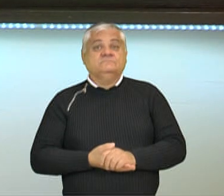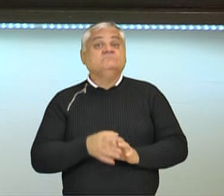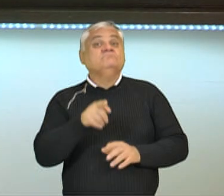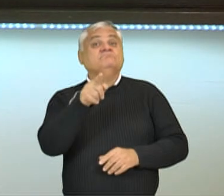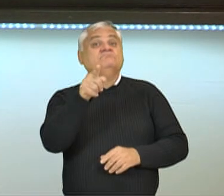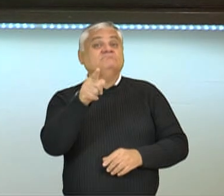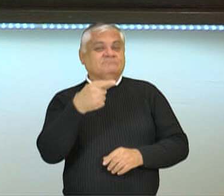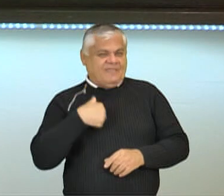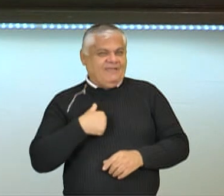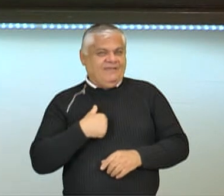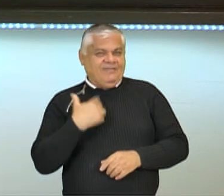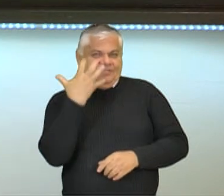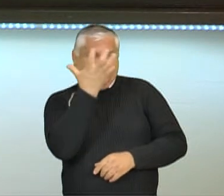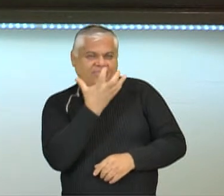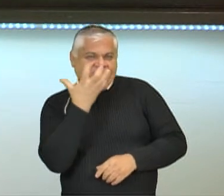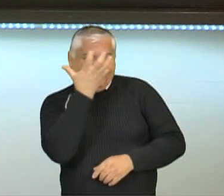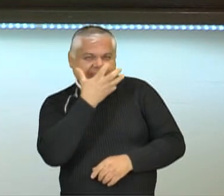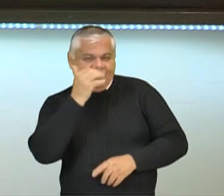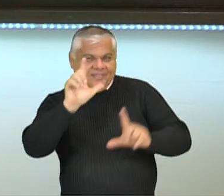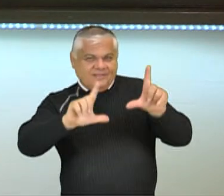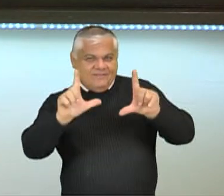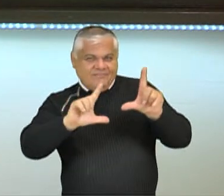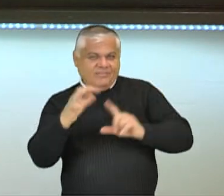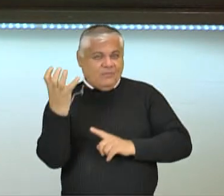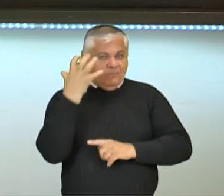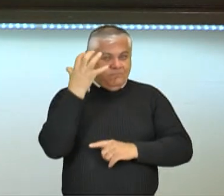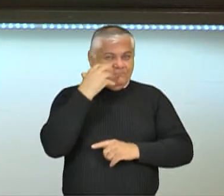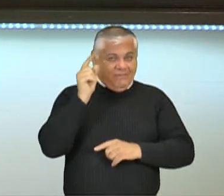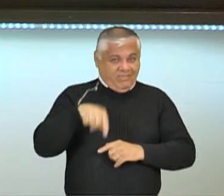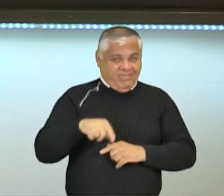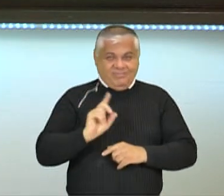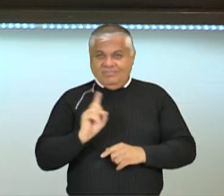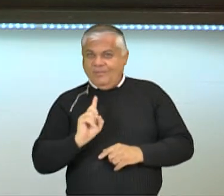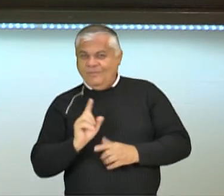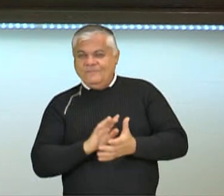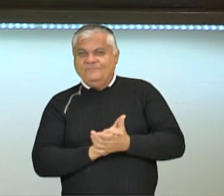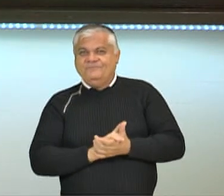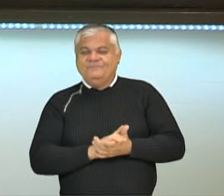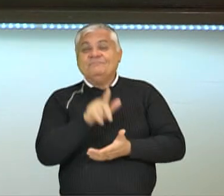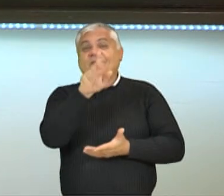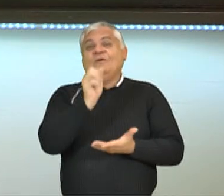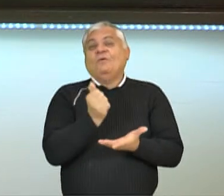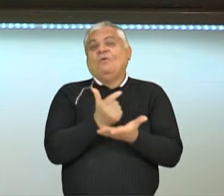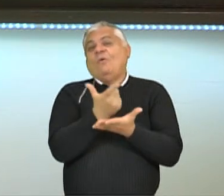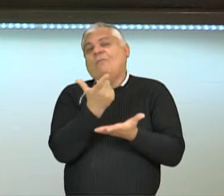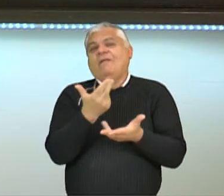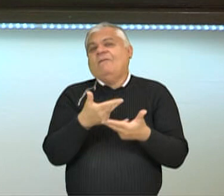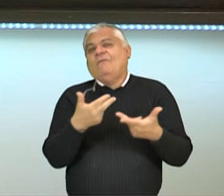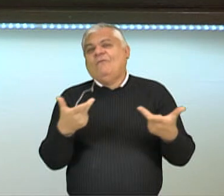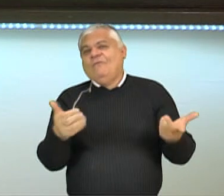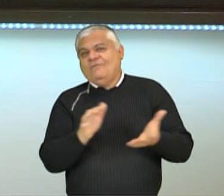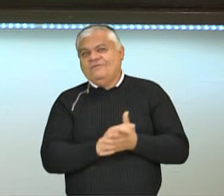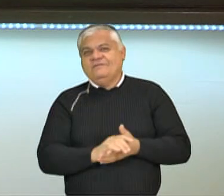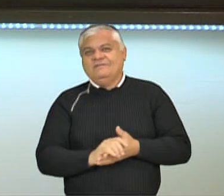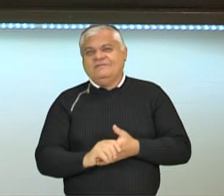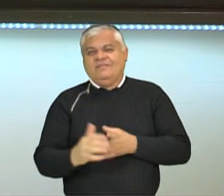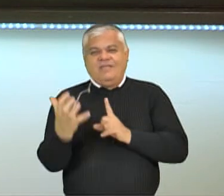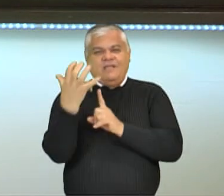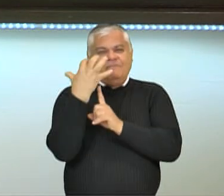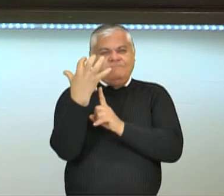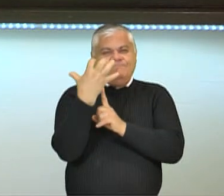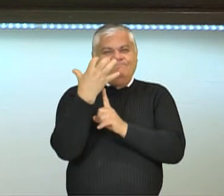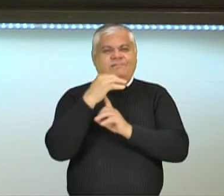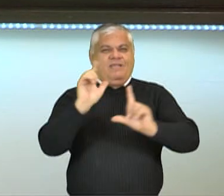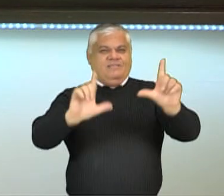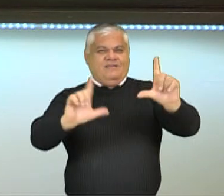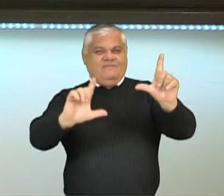Vocês são ou não influenciados pela mídia? Às vezes, para comprar alguma coisa, que vocês são influenciados por aquilo que